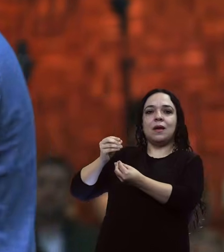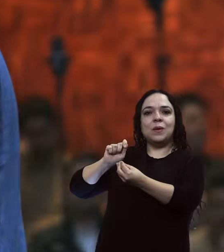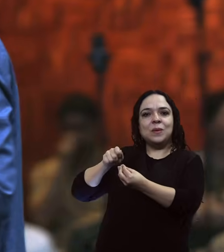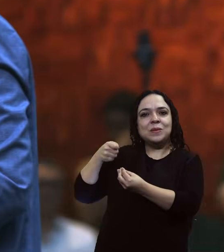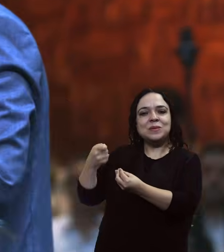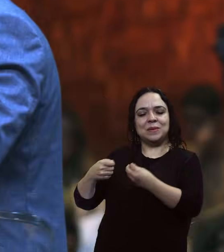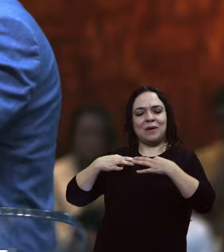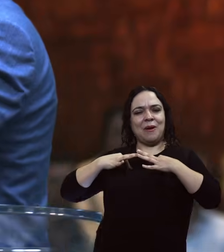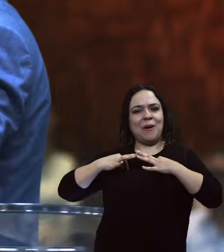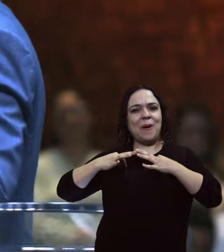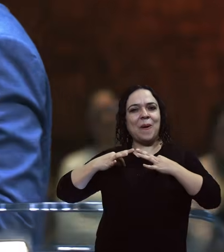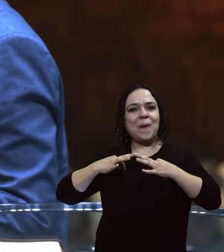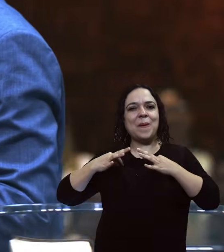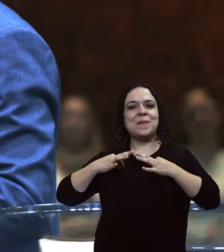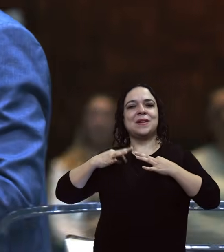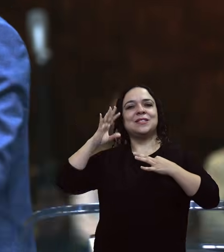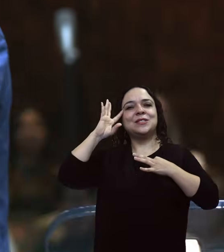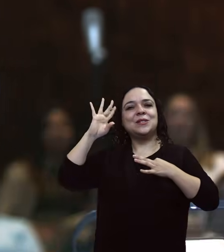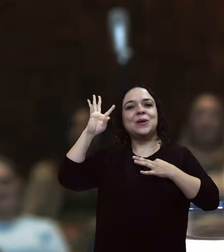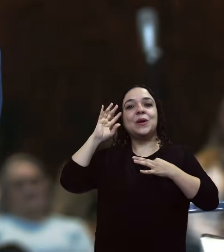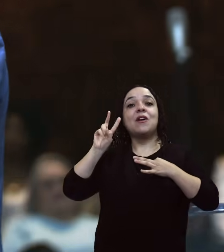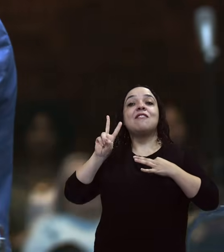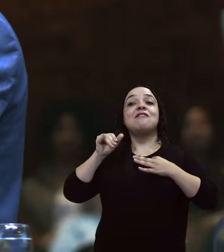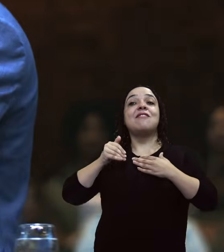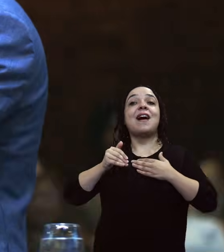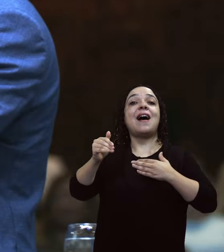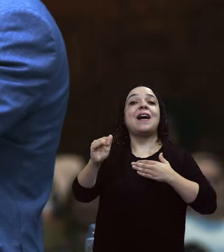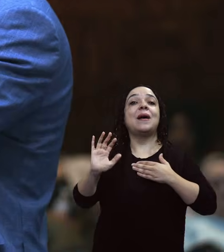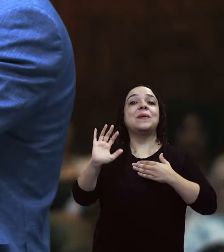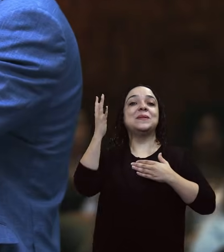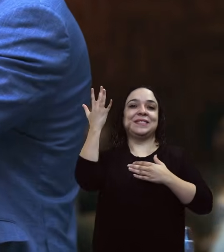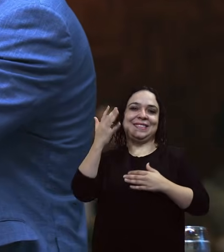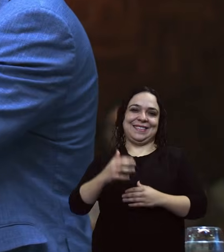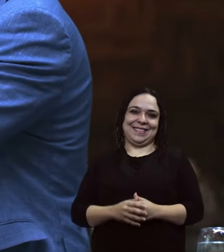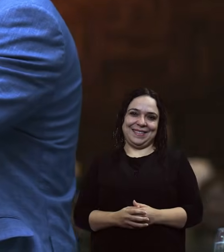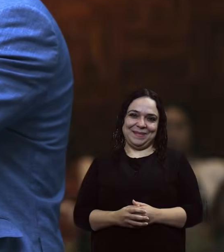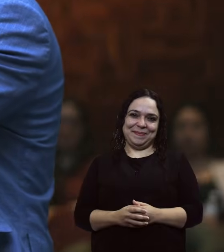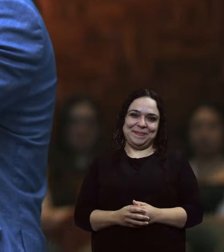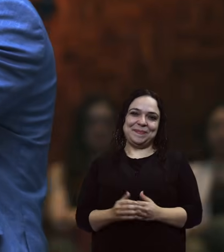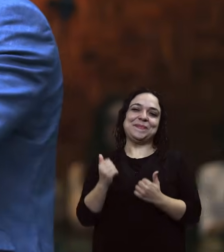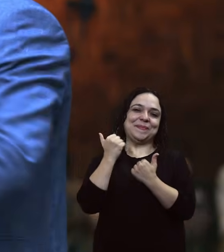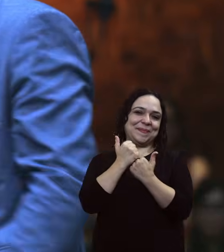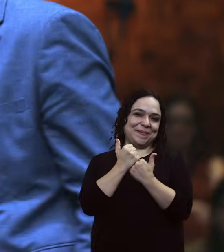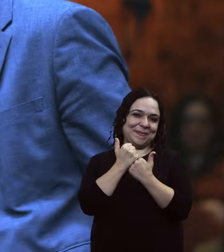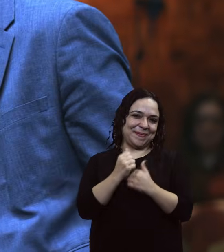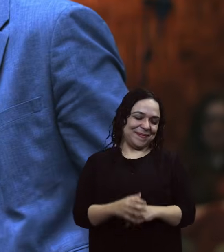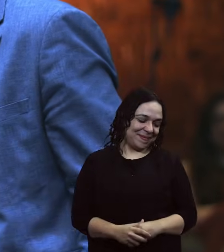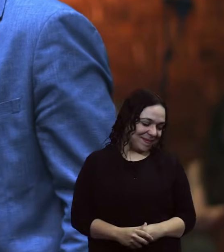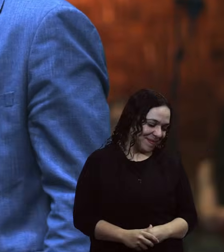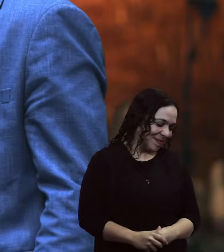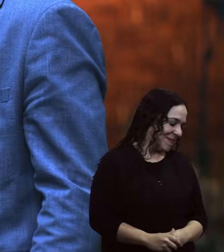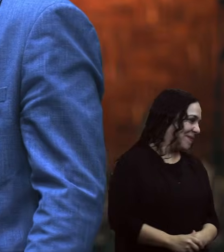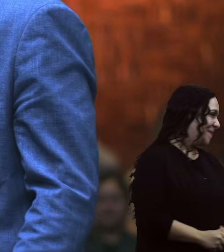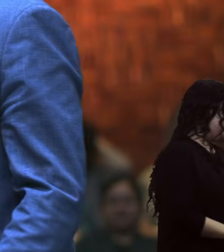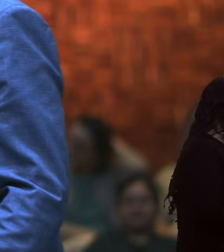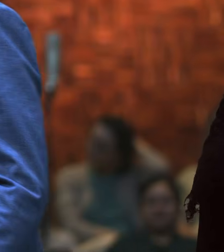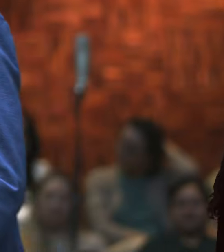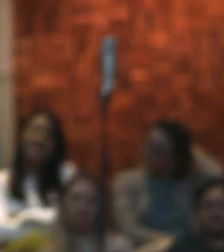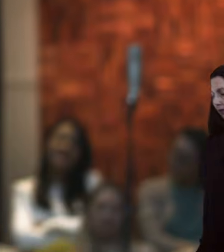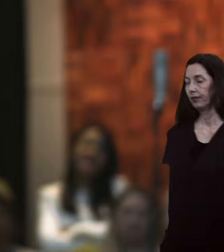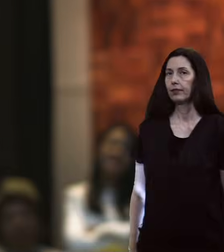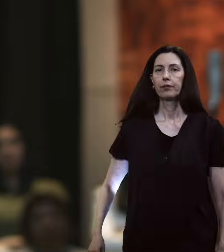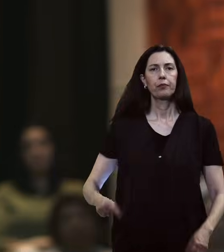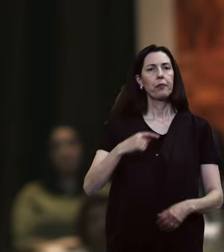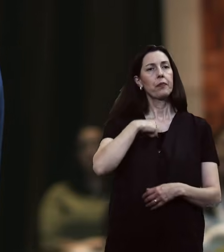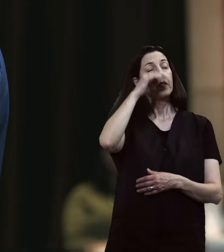através da roupa e através dos sonhos, o que iria acontecer na vida daquele jovem. Eu creio que